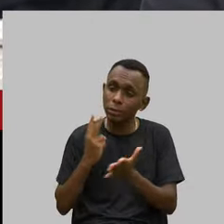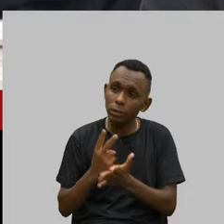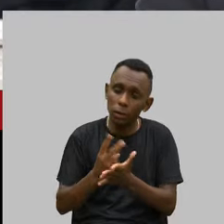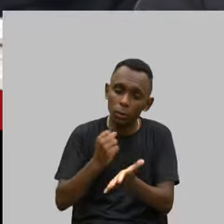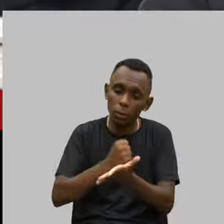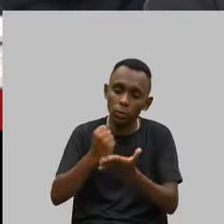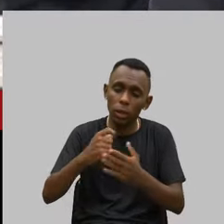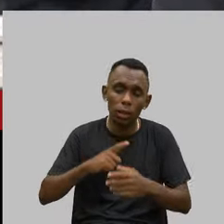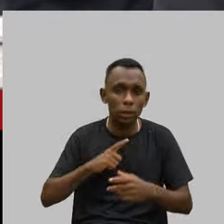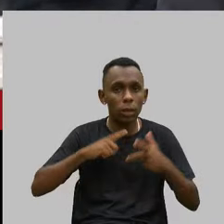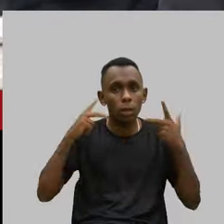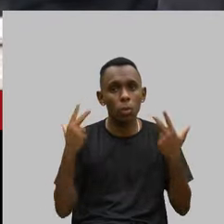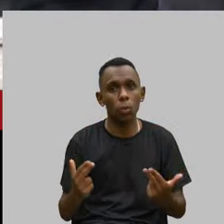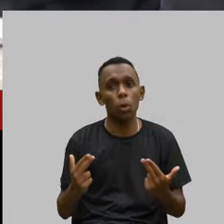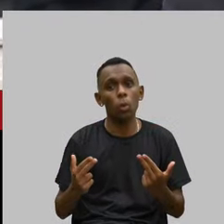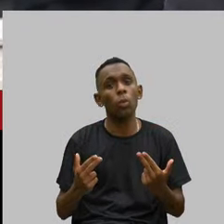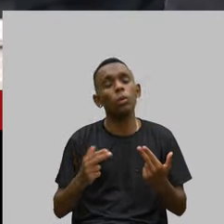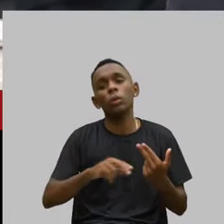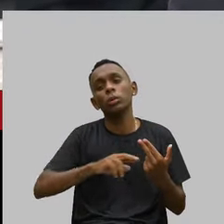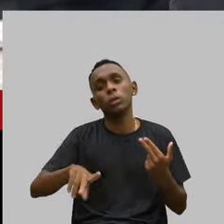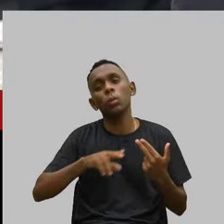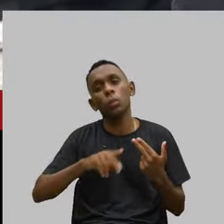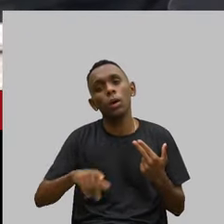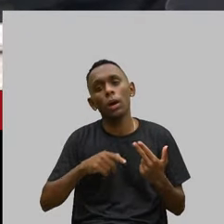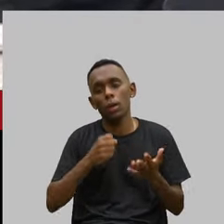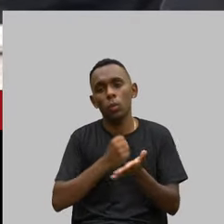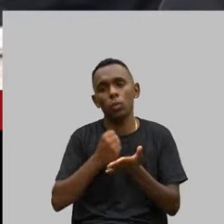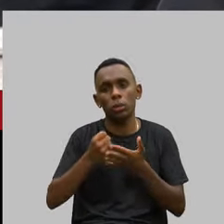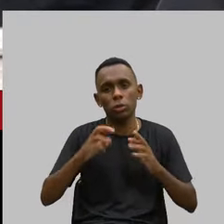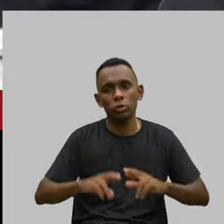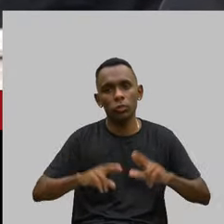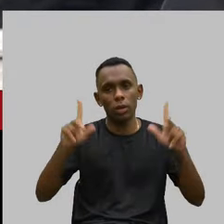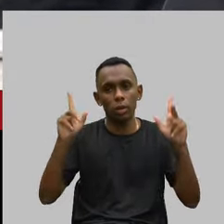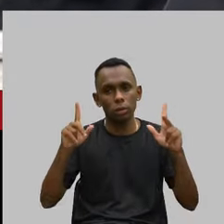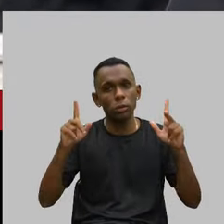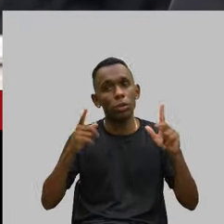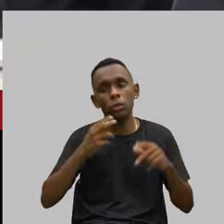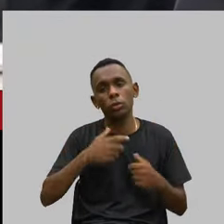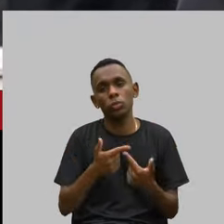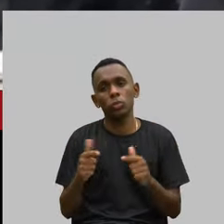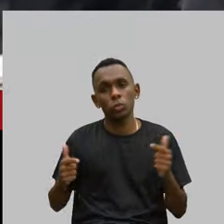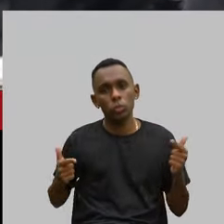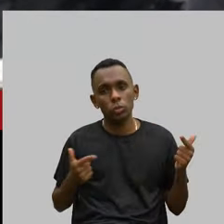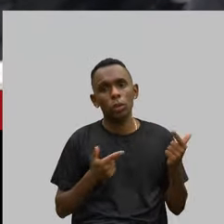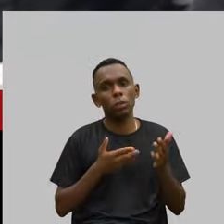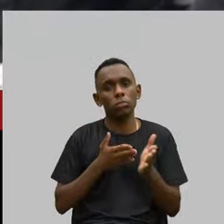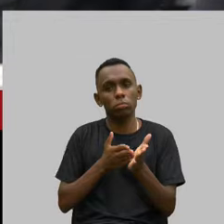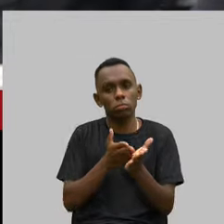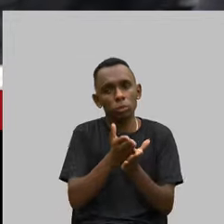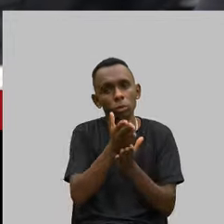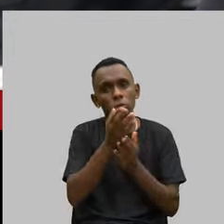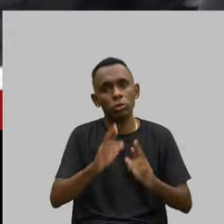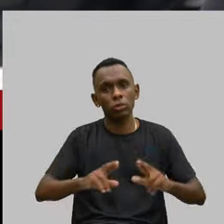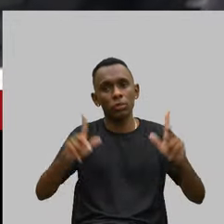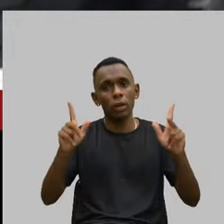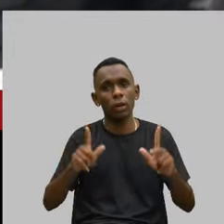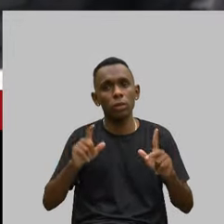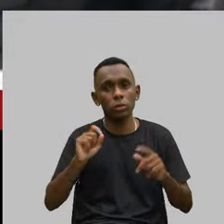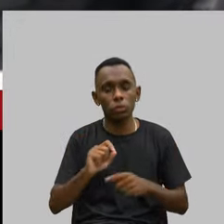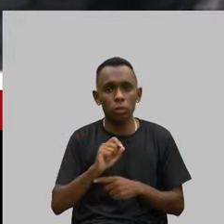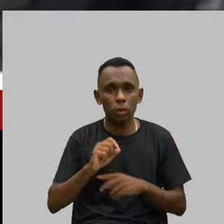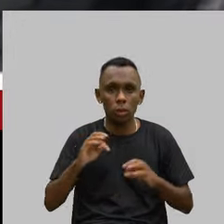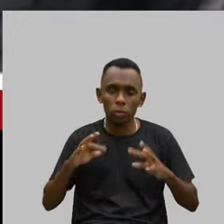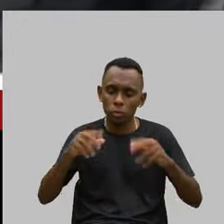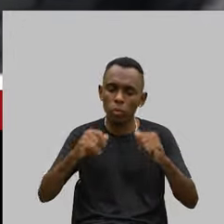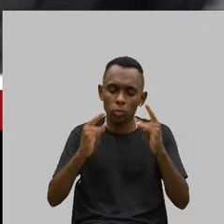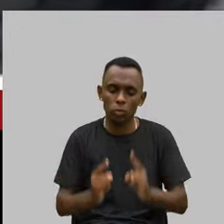é de todo elevador não é nenhum contrato diferenciado não tem nenhum tipo de diretriz diferenciada em relação ao que todos os